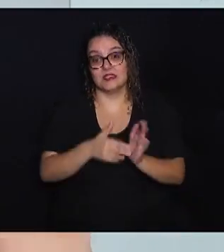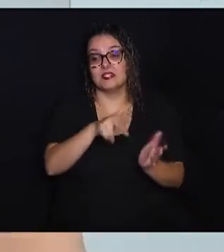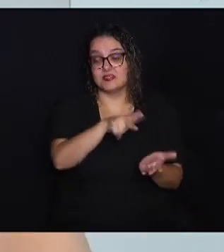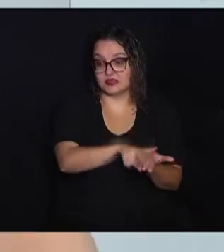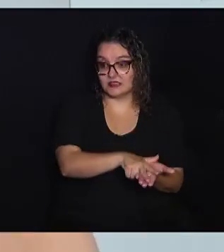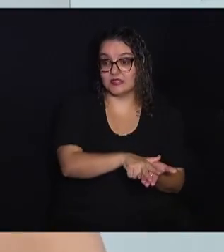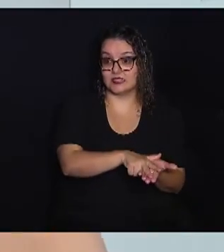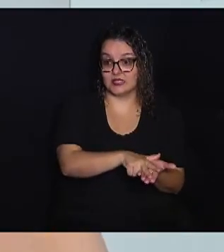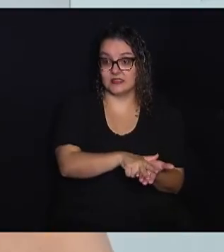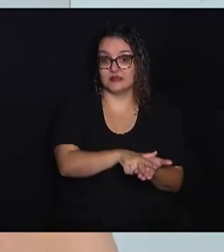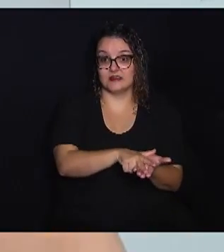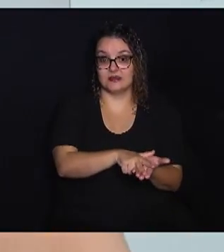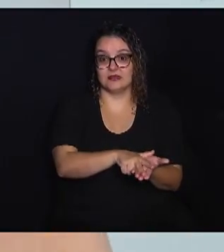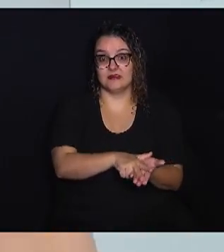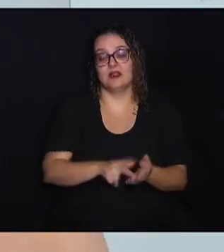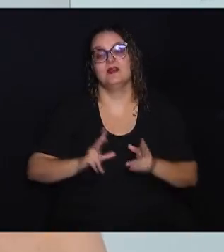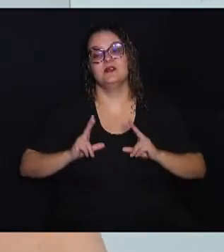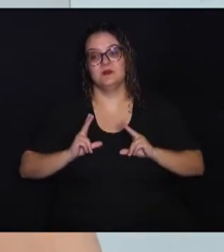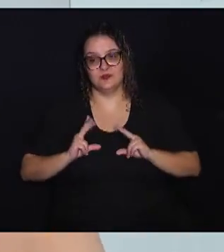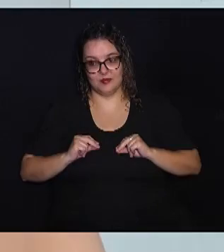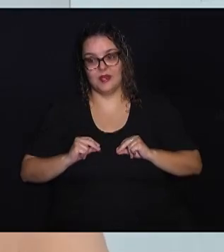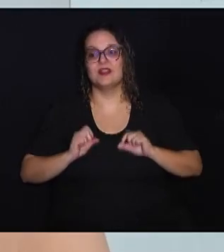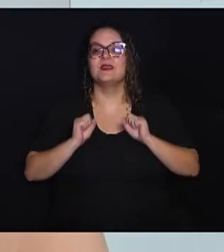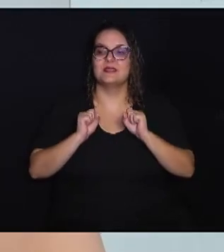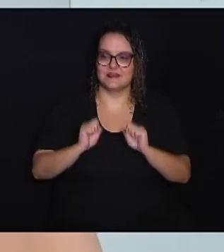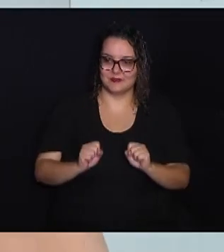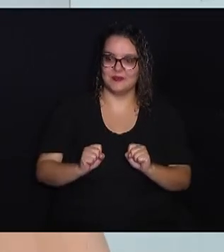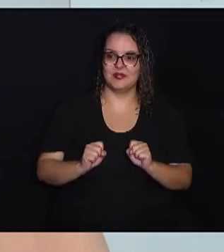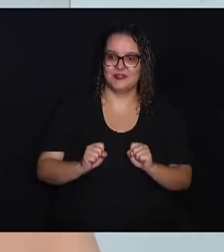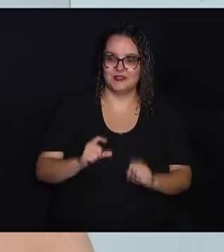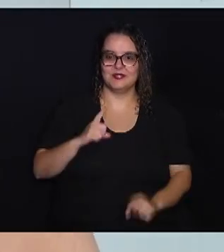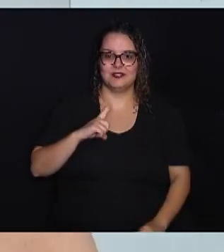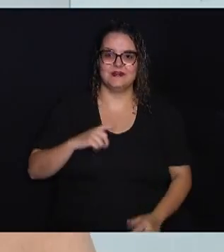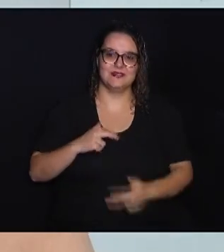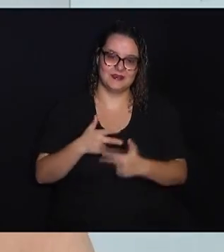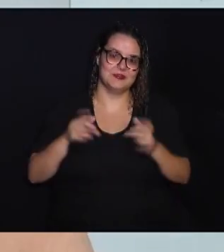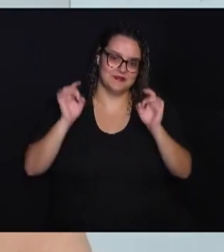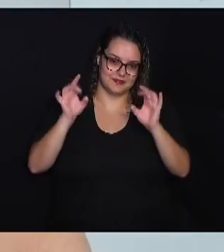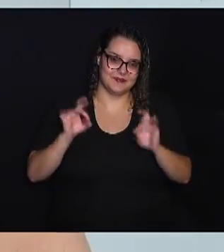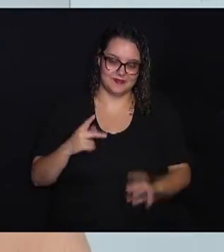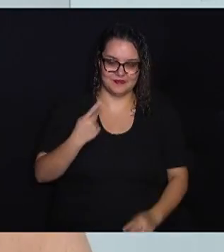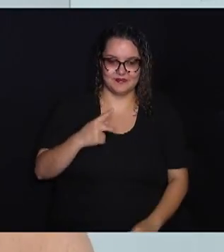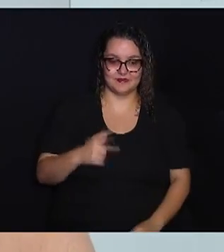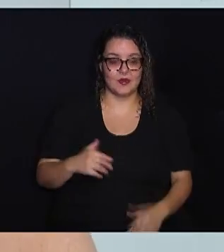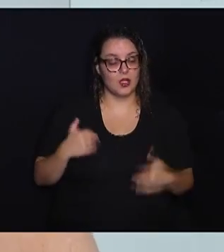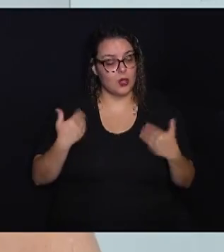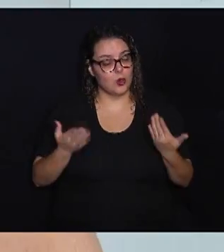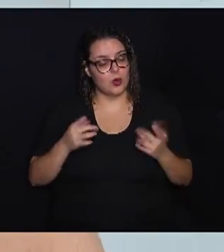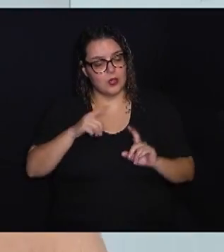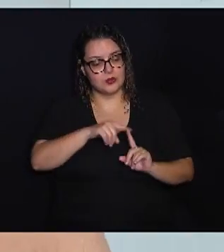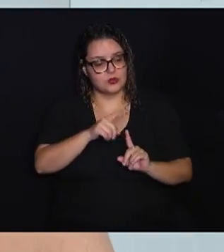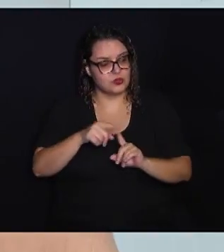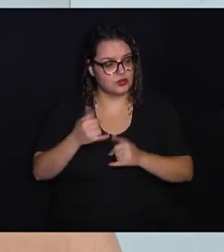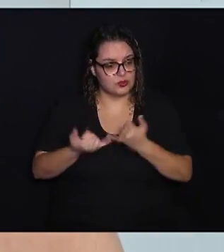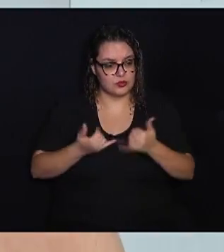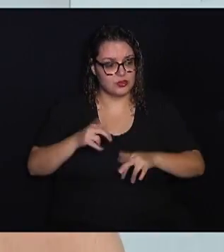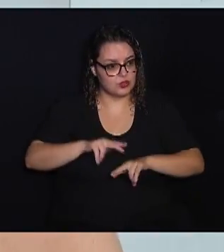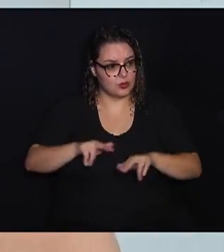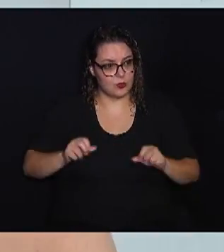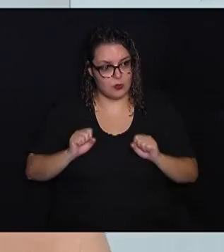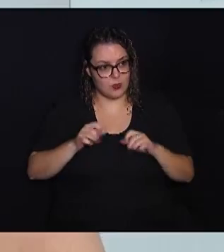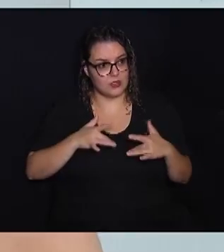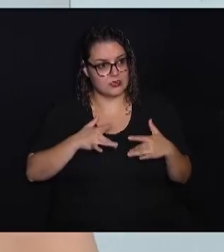internadas, ela merece e pode, né, ter algo especial para ela. Quais os tipos de brinquedos que podem